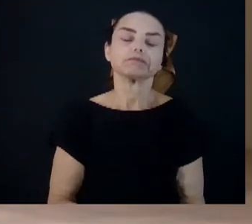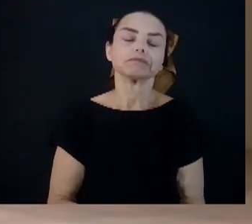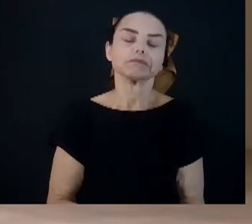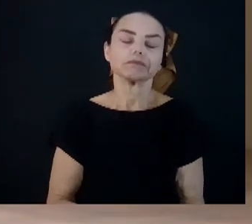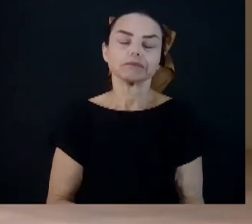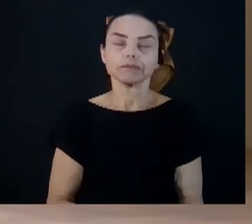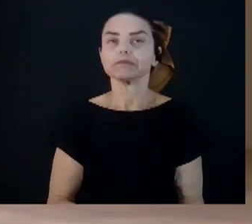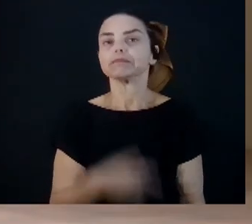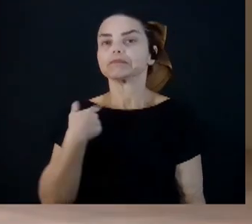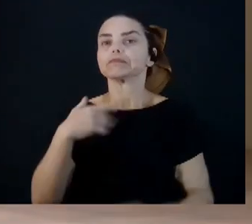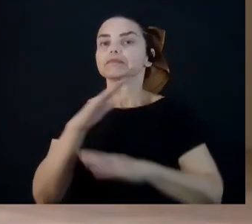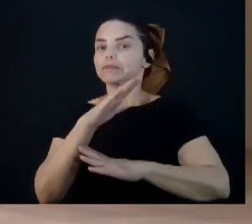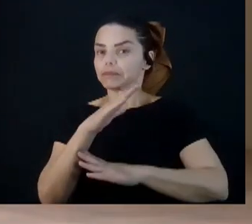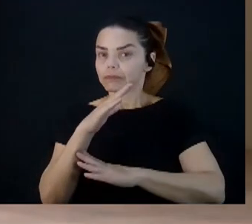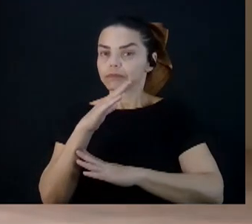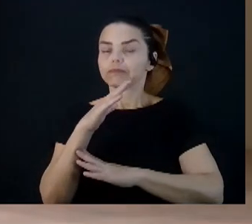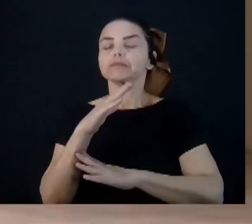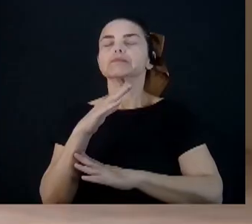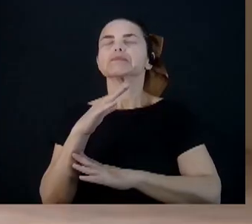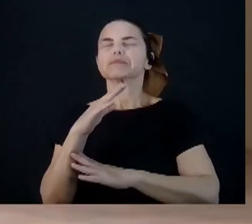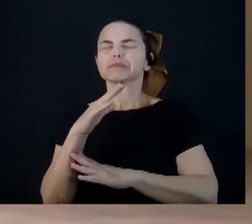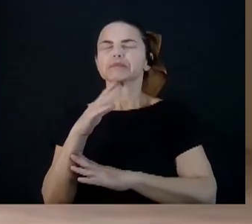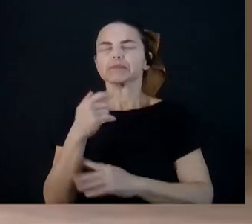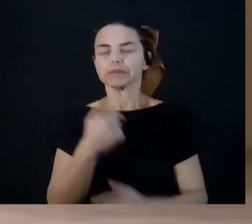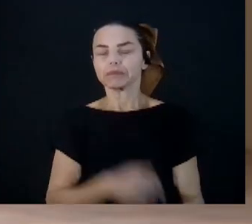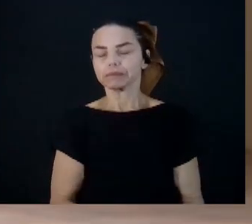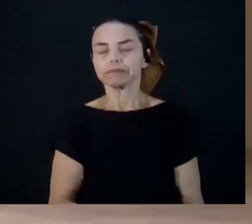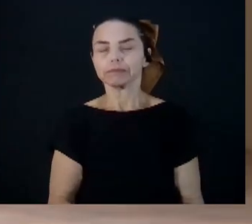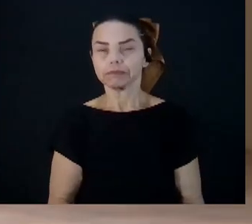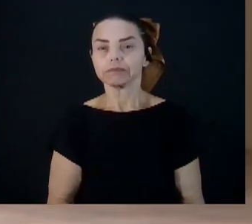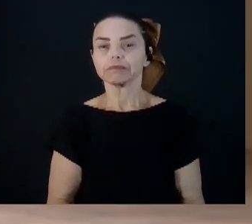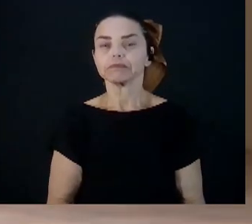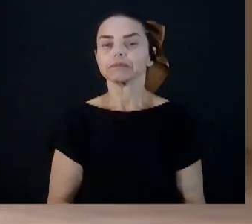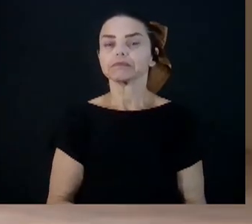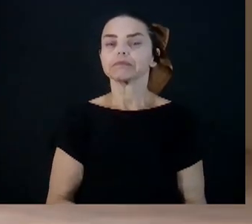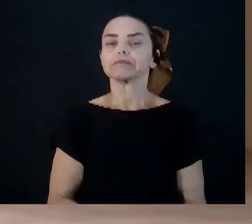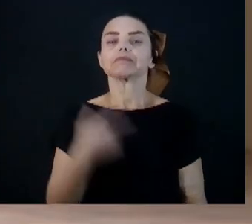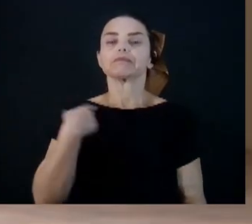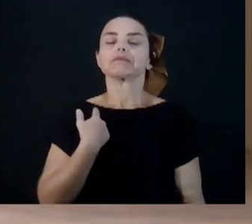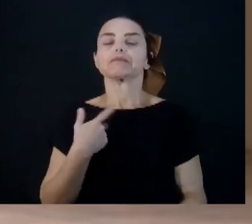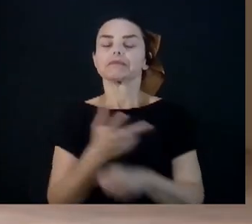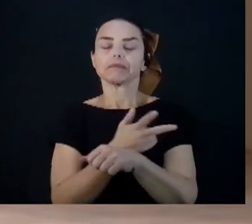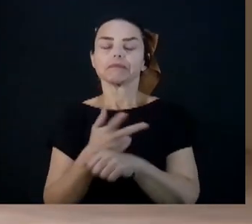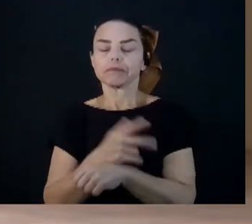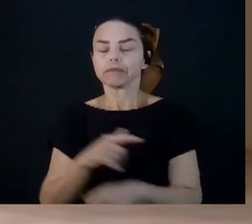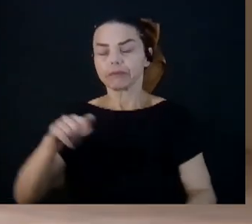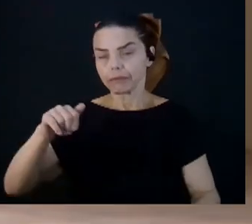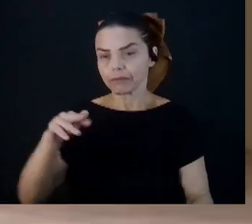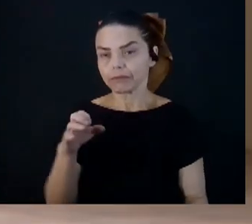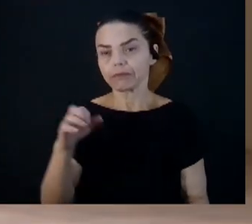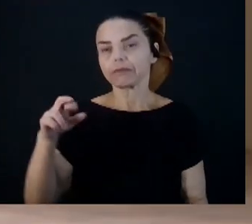Câmara Municipal Bento Quirino e Francisco Glicério, que eram